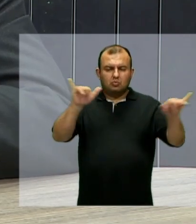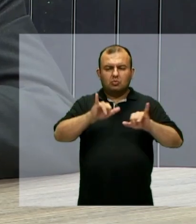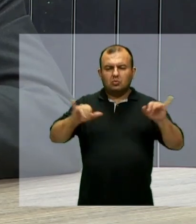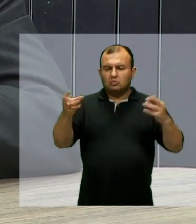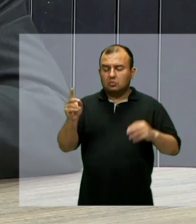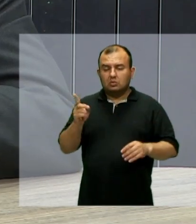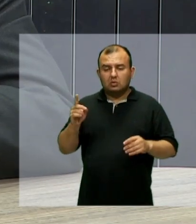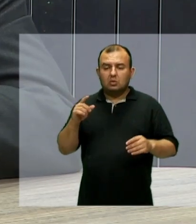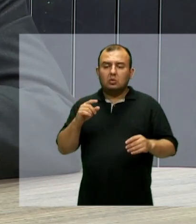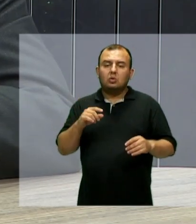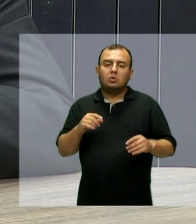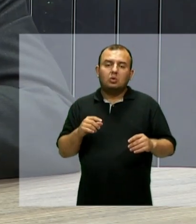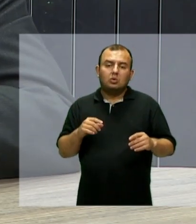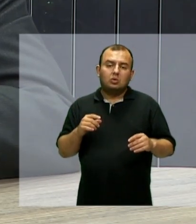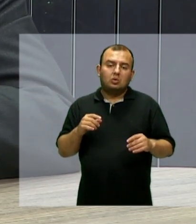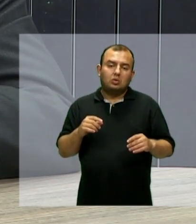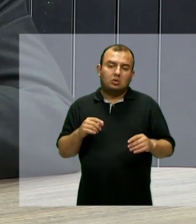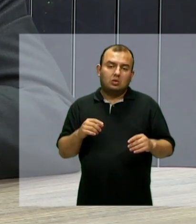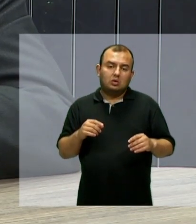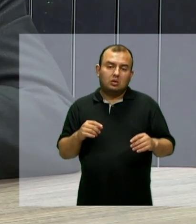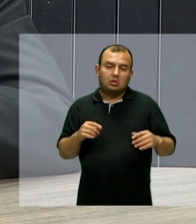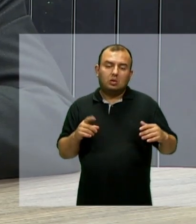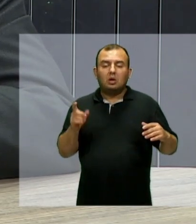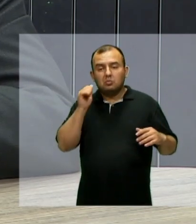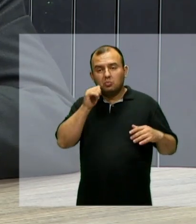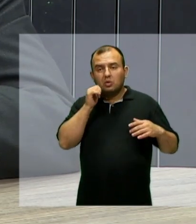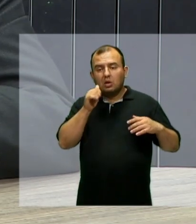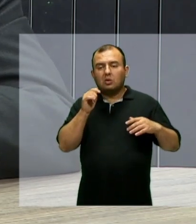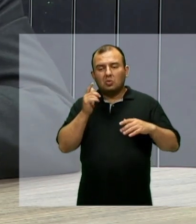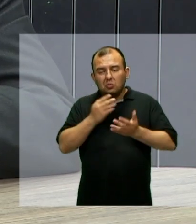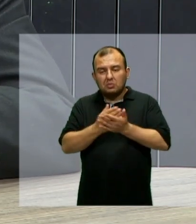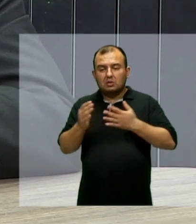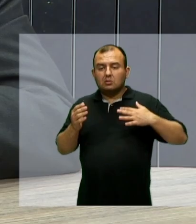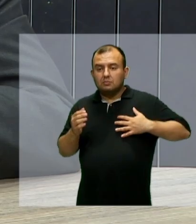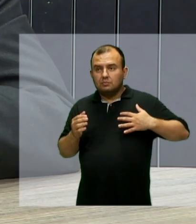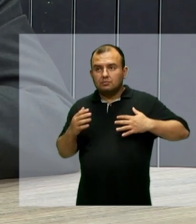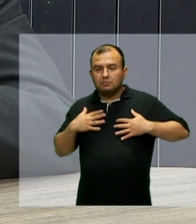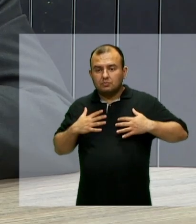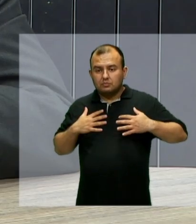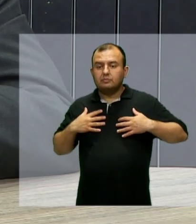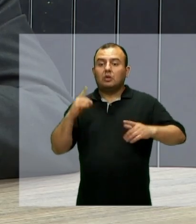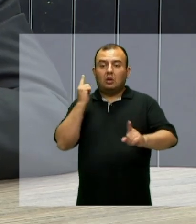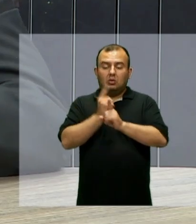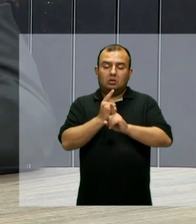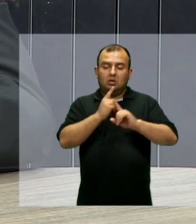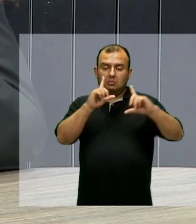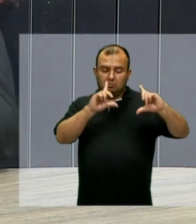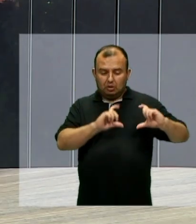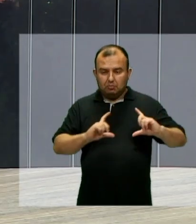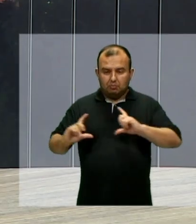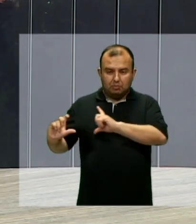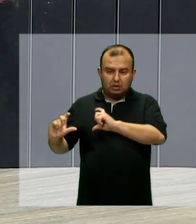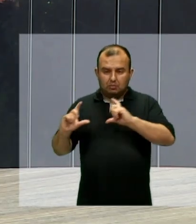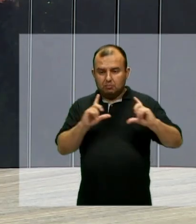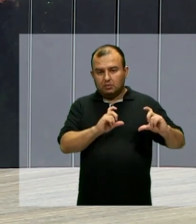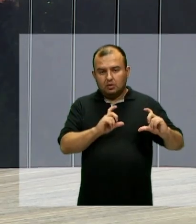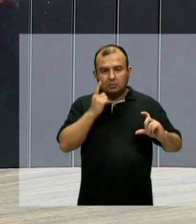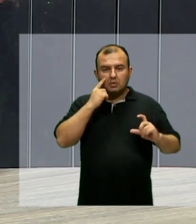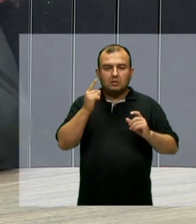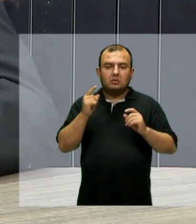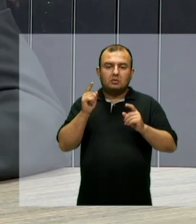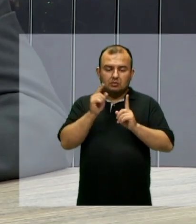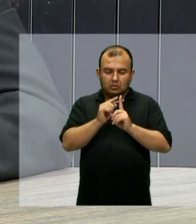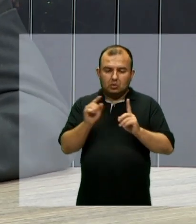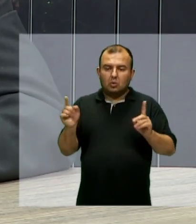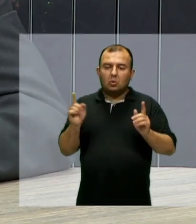os tumores diminuíram, ou seja, as pacientes começaram a se palpar melhor, né? Mais mamografias, que a gente fez uma média dos tamanhos da